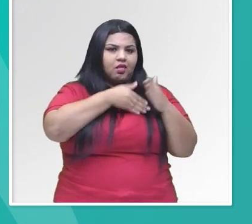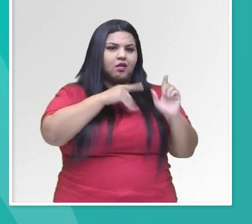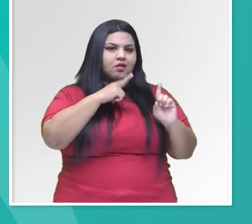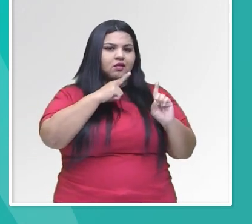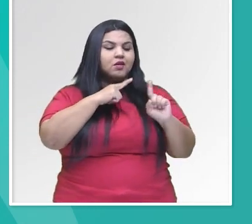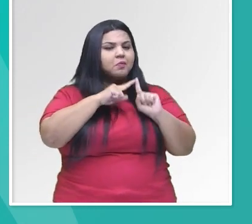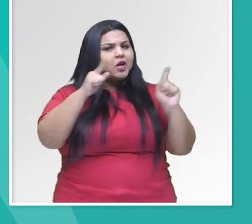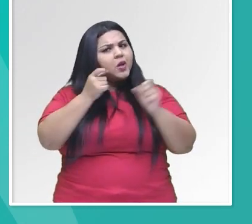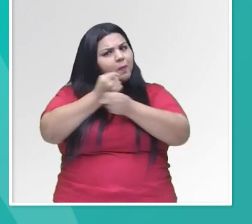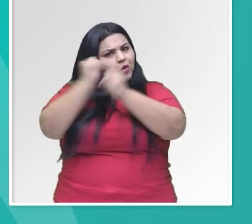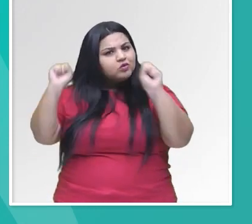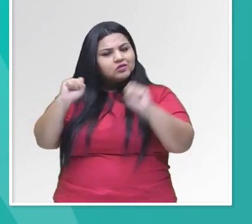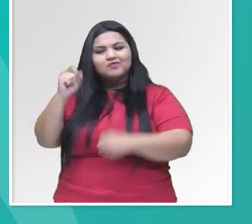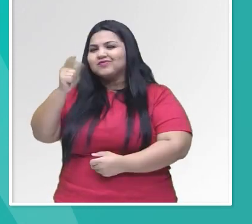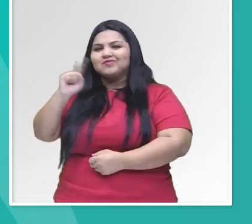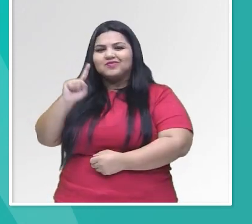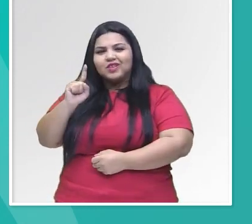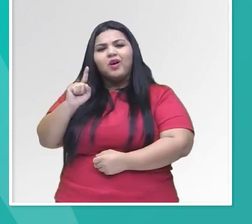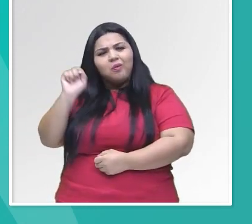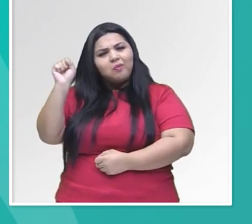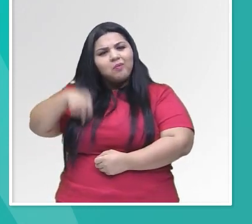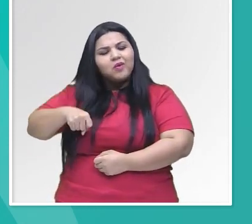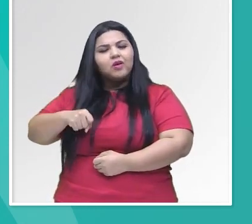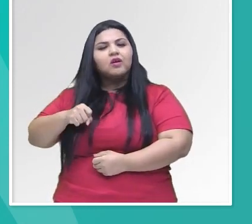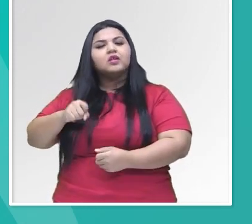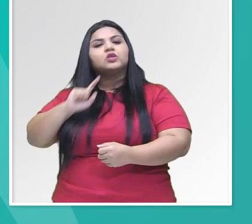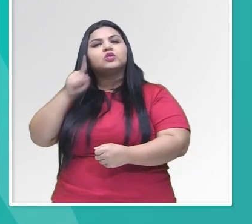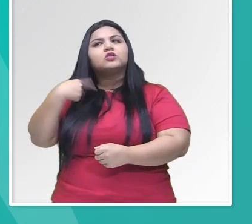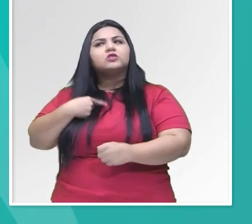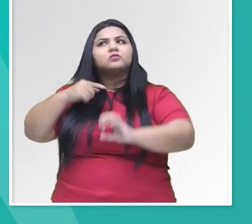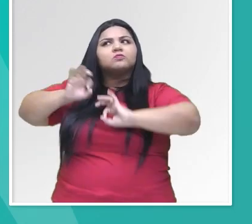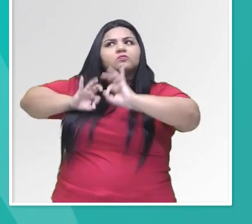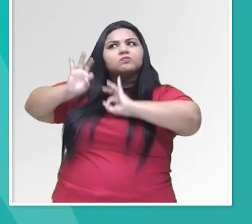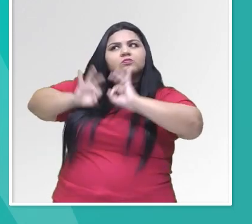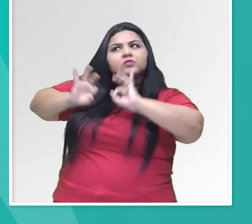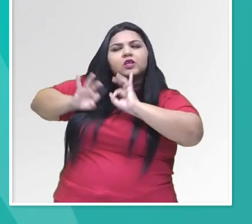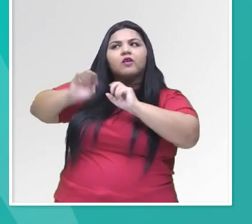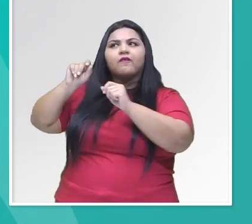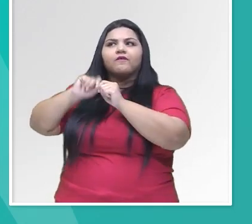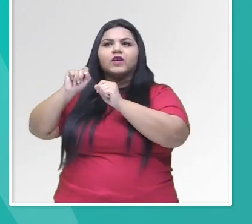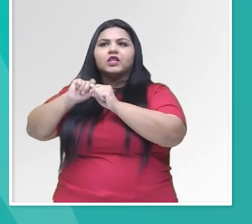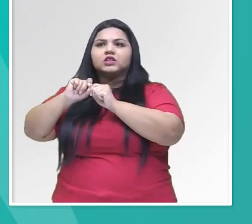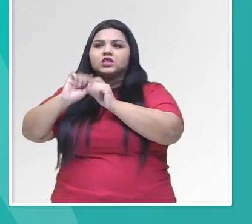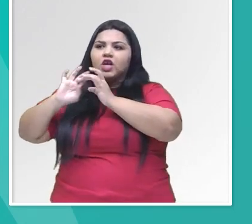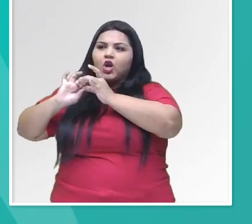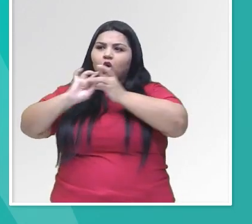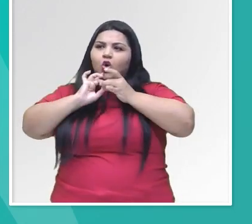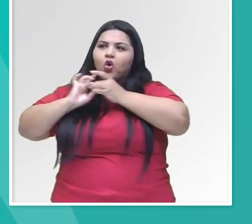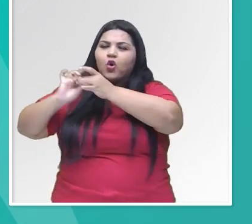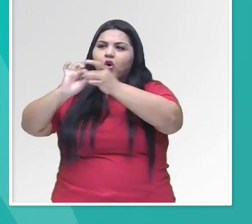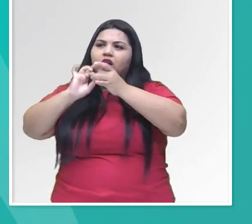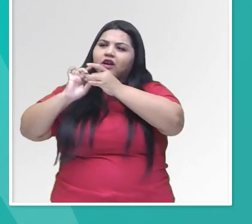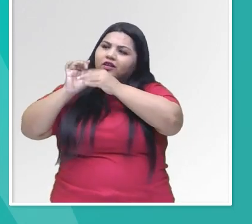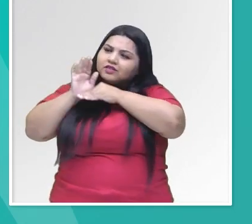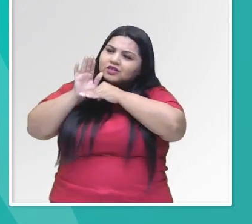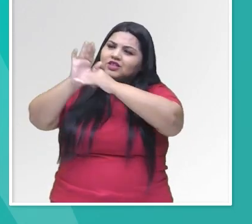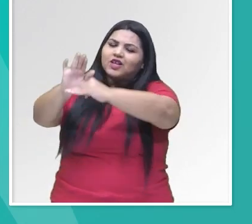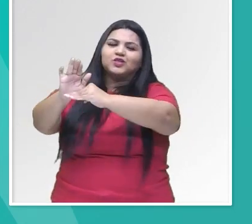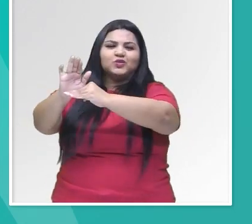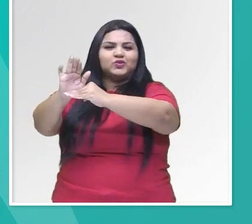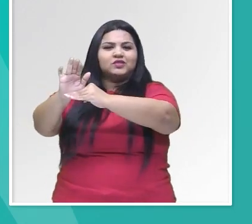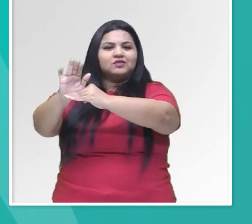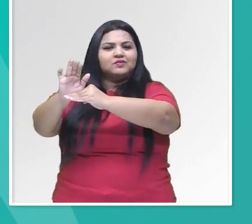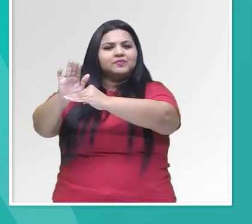é impossível nos policiarmos para fazermos a corrente da gentileza. Olha que